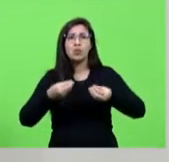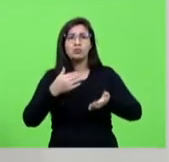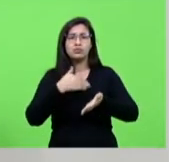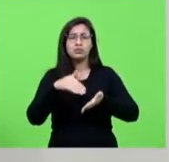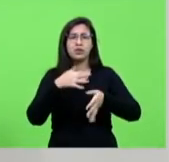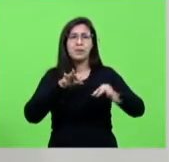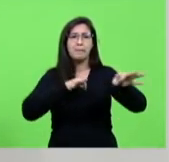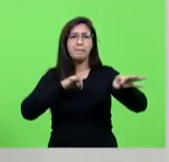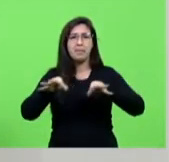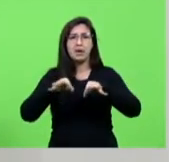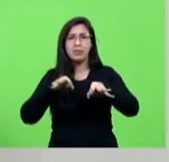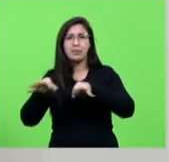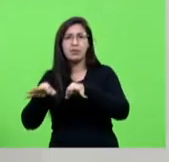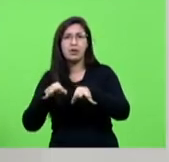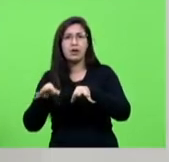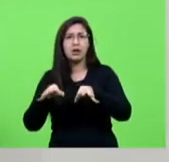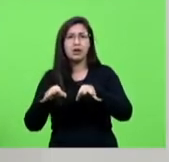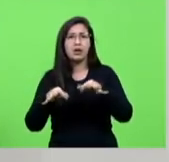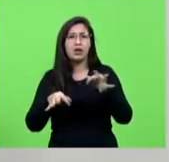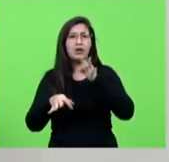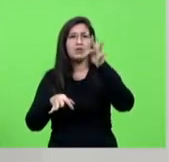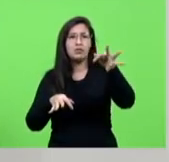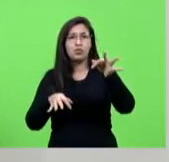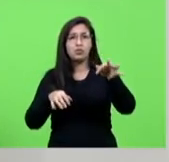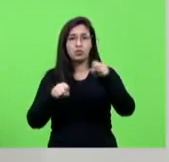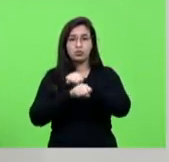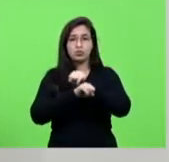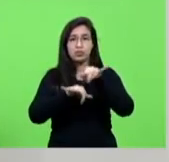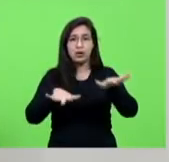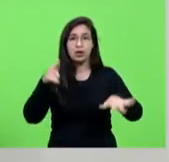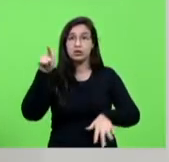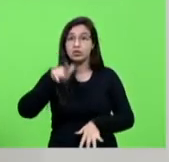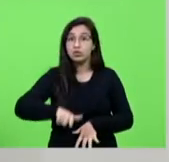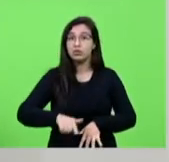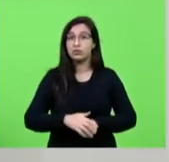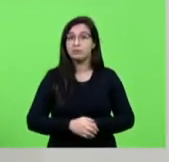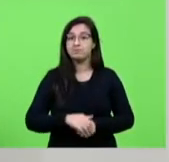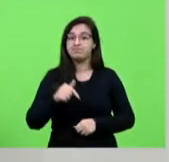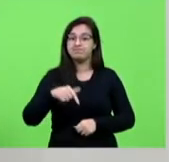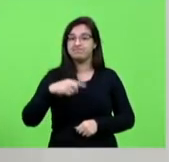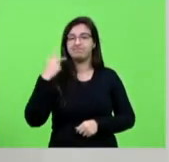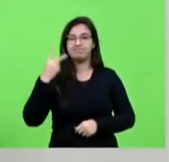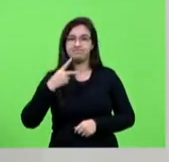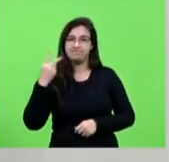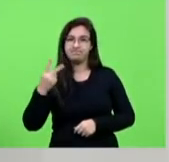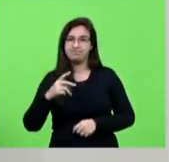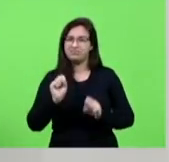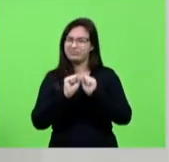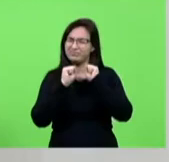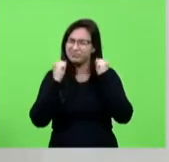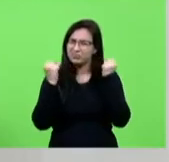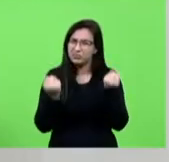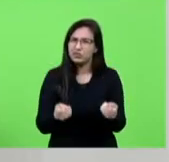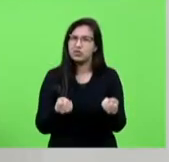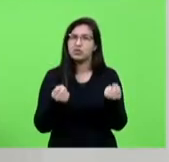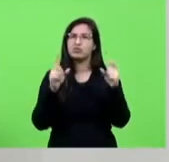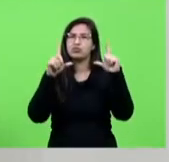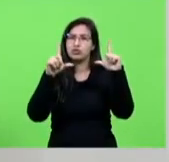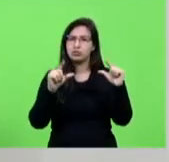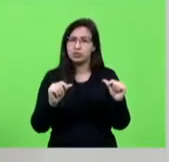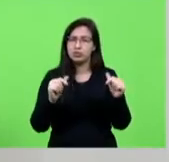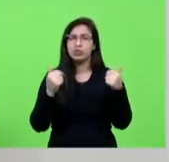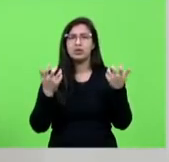para essa terceira onda. Esse parlamento, que tem feito um enorme esforço para diminuir